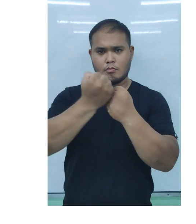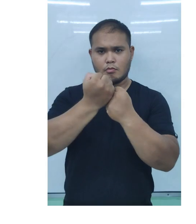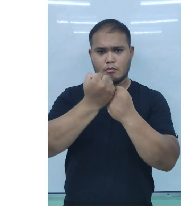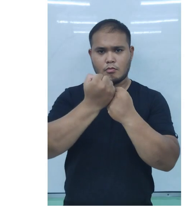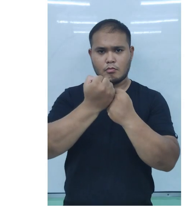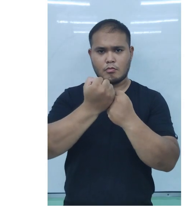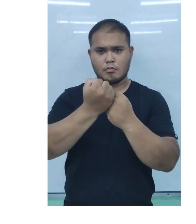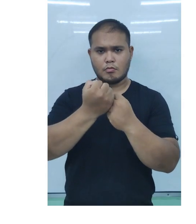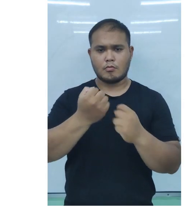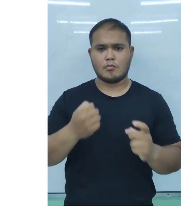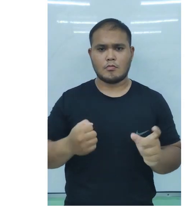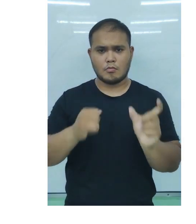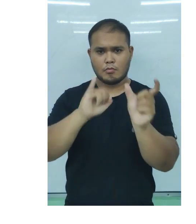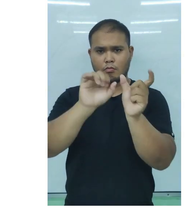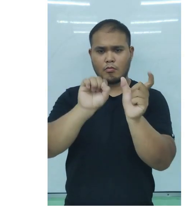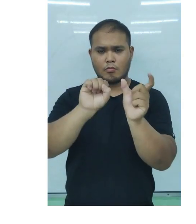porius.